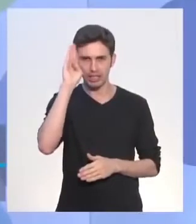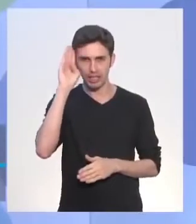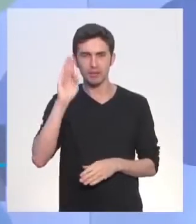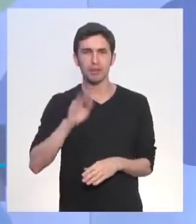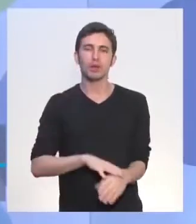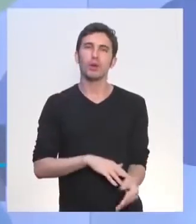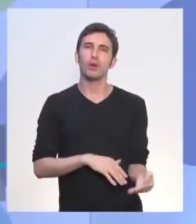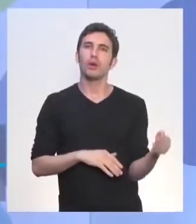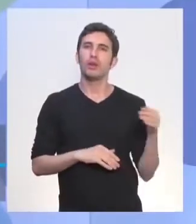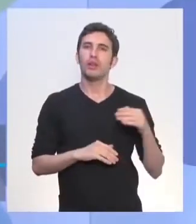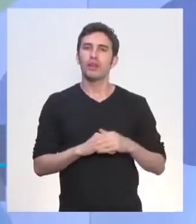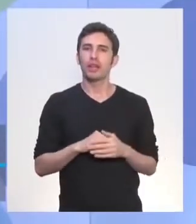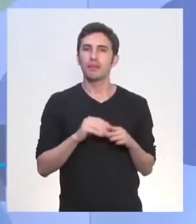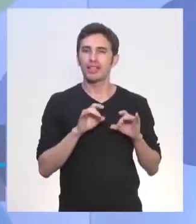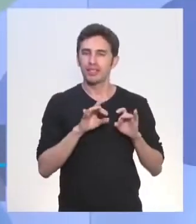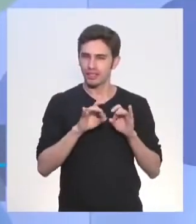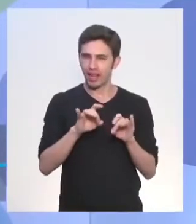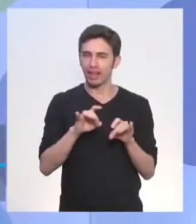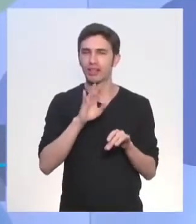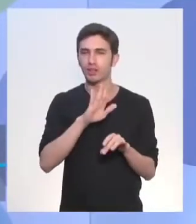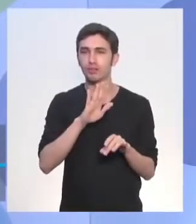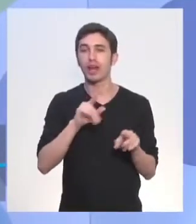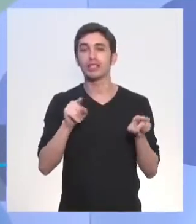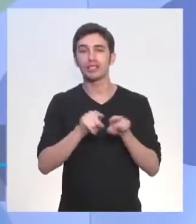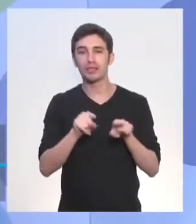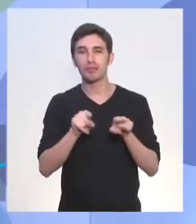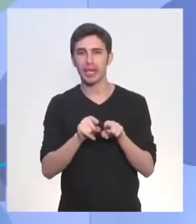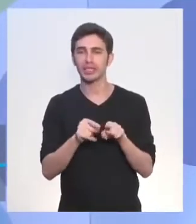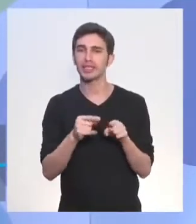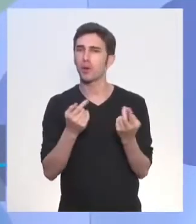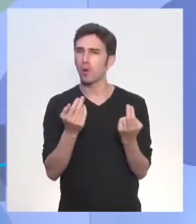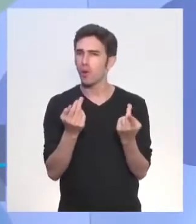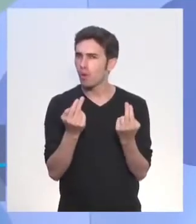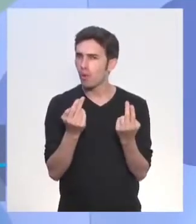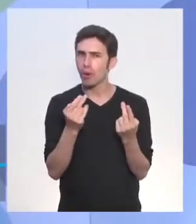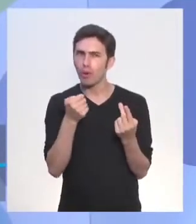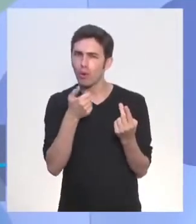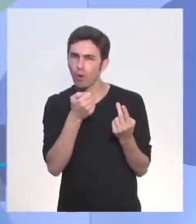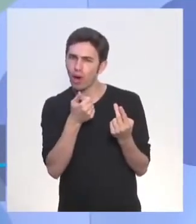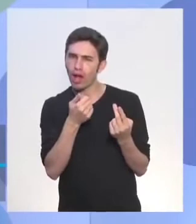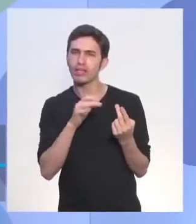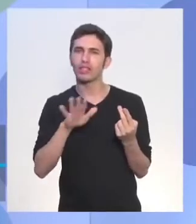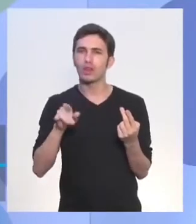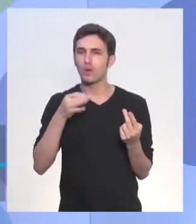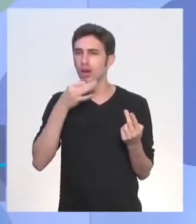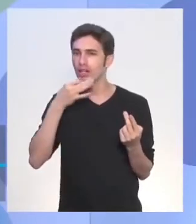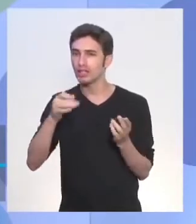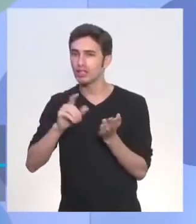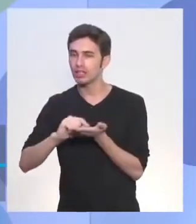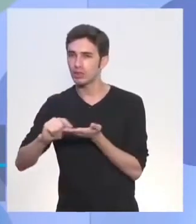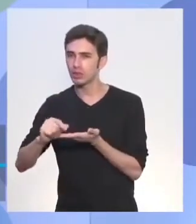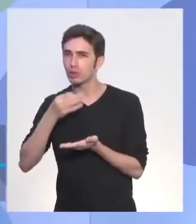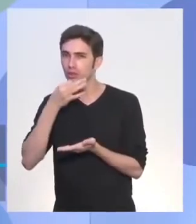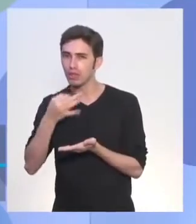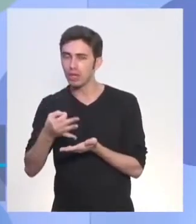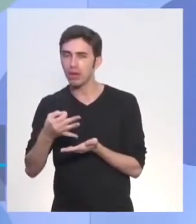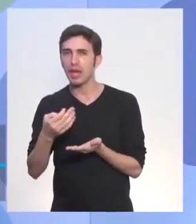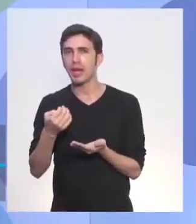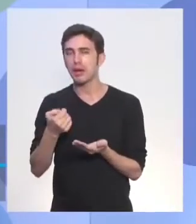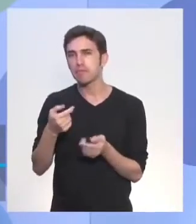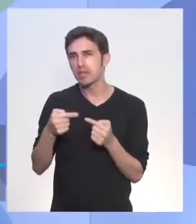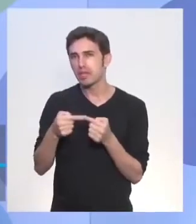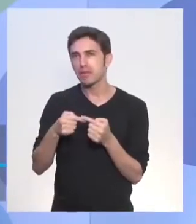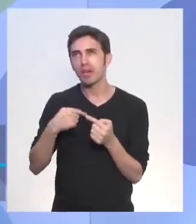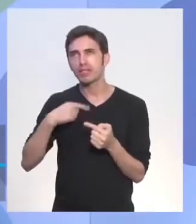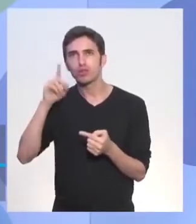trata de temas um pouco mais técnicos, né? Mas, assim, eles estão muito familiarizados ali, né? O artigo de opinião ele fica sendo uma coisa mais do dia a